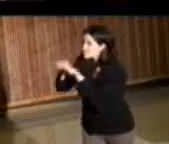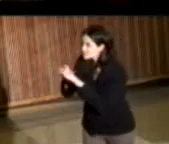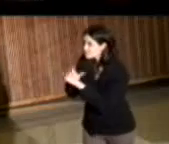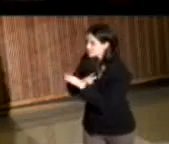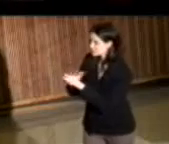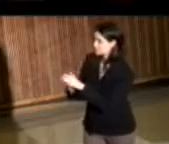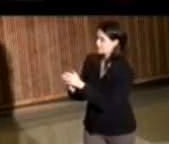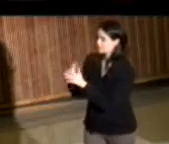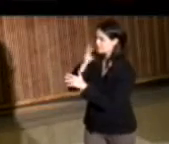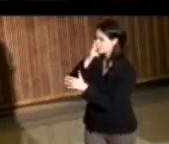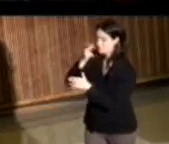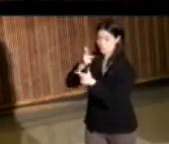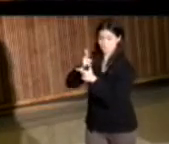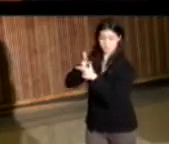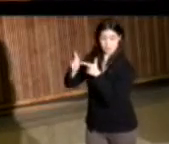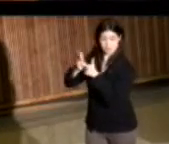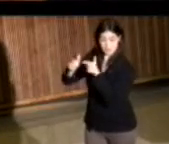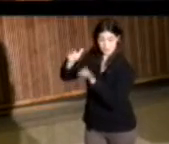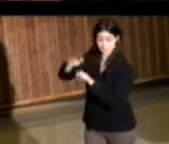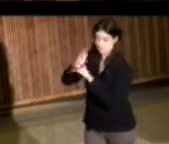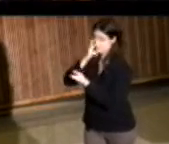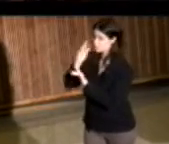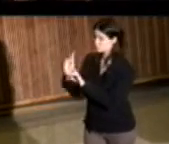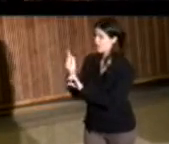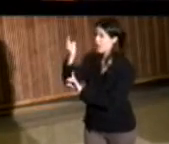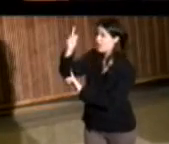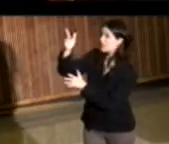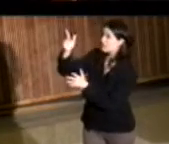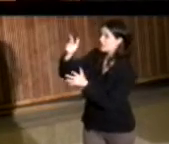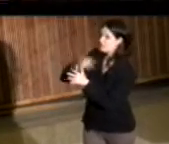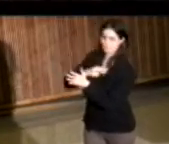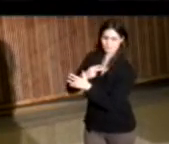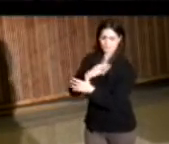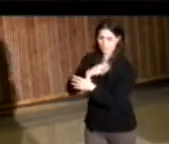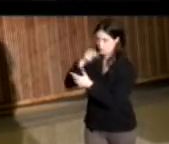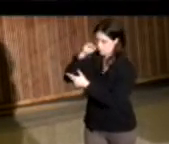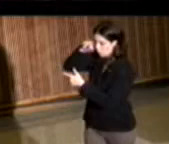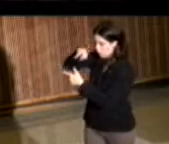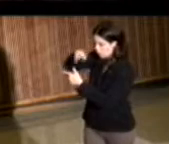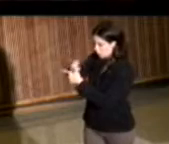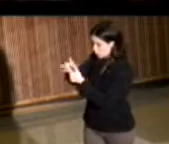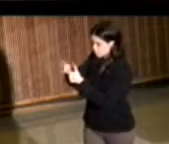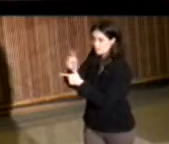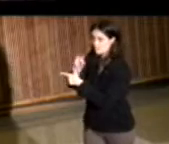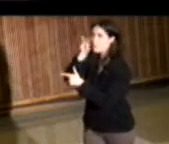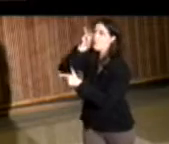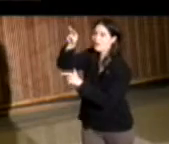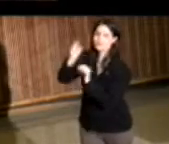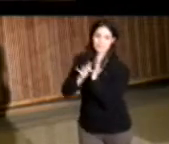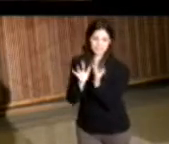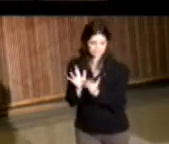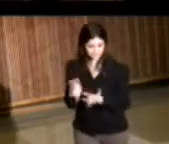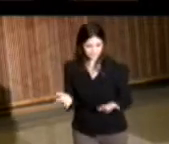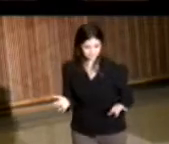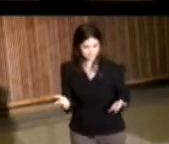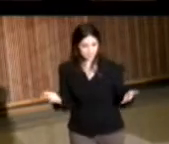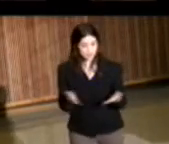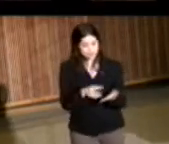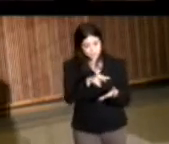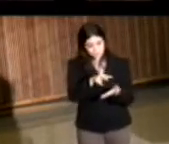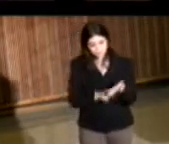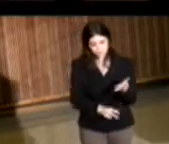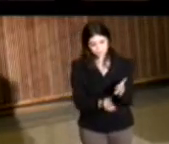Em nome de Jesus, e vocês vão entrar junto comigo, não é isso? Em nome de Jesus, tá bom? Abra sua Bíblia aí, Tiago capítulo 2,